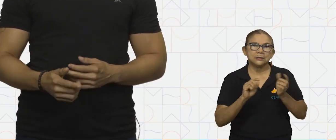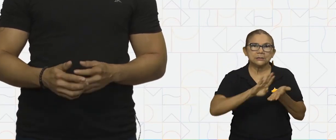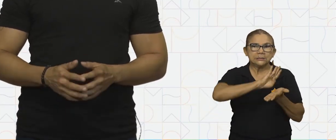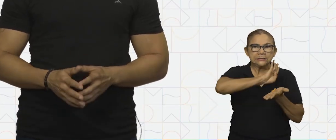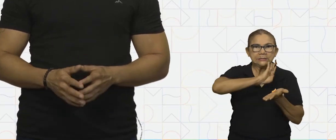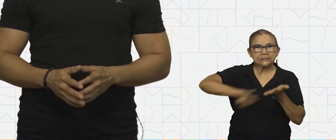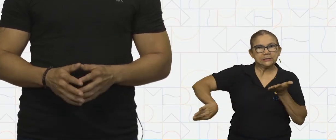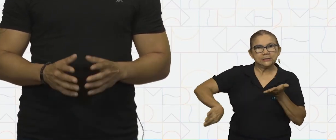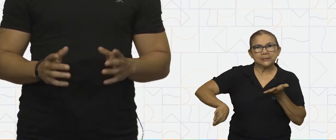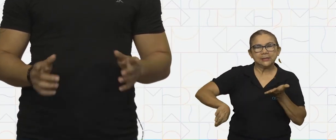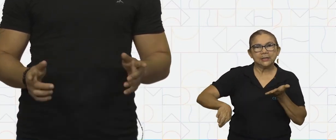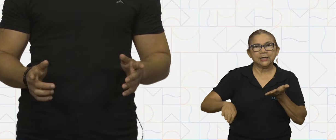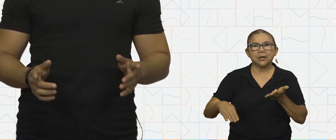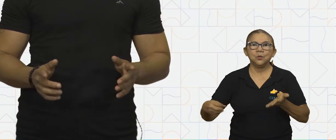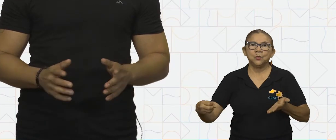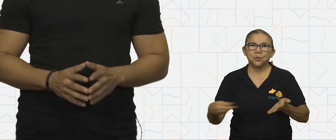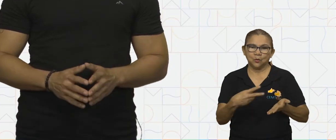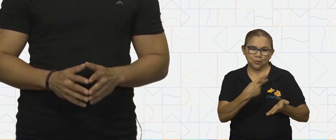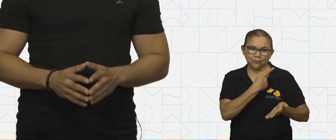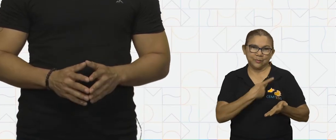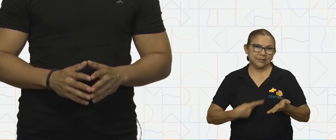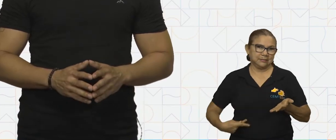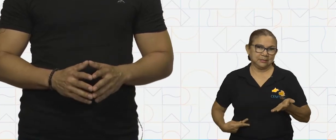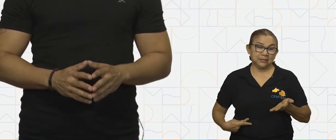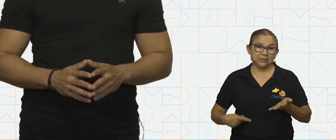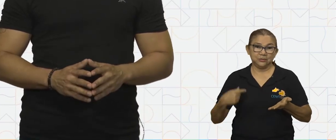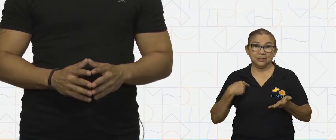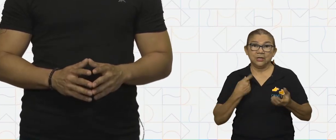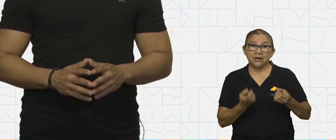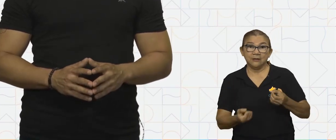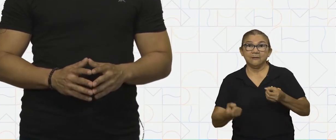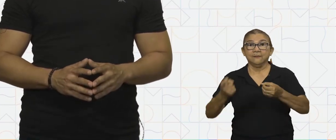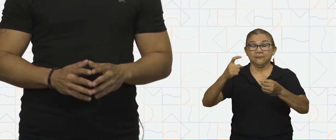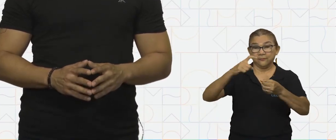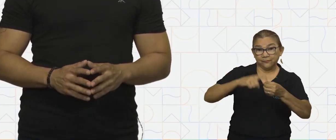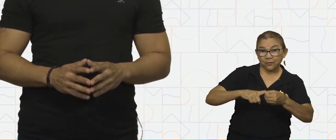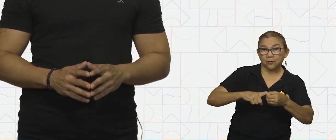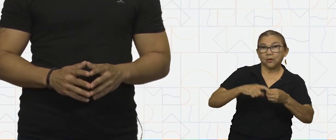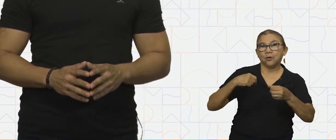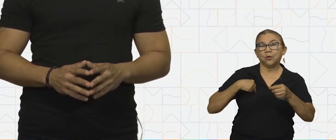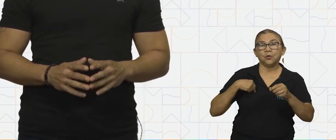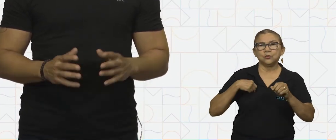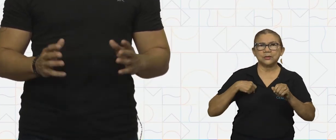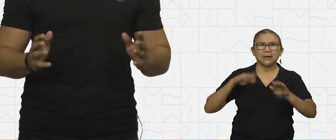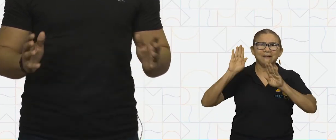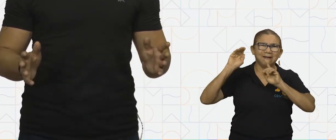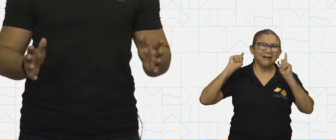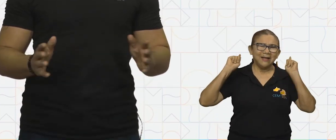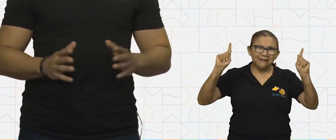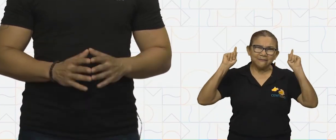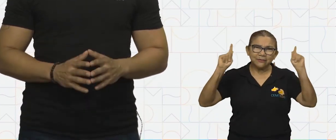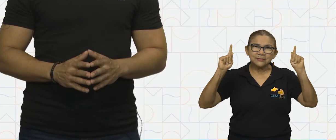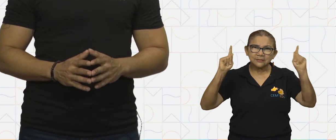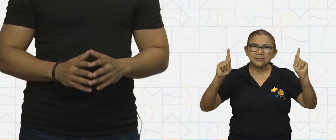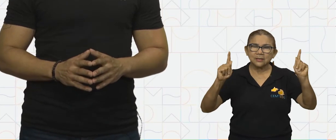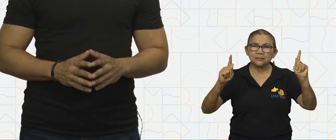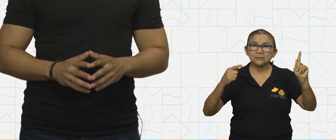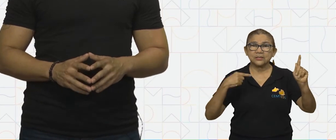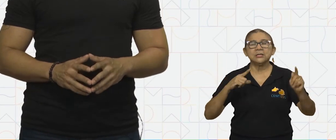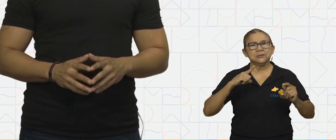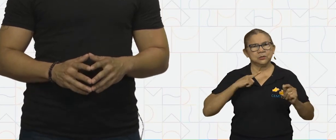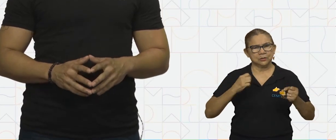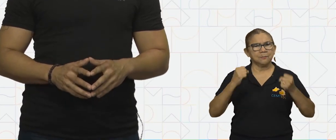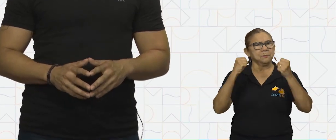em 9 de abril, o Comando Revolucionário promulgou o Ato Institucional número 1, que dava amplos poderes ao